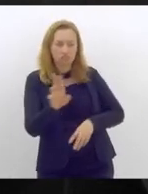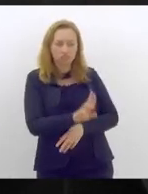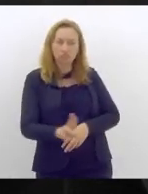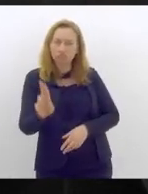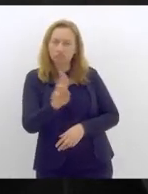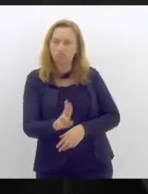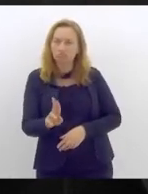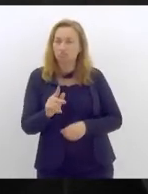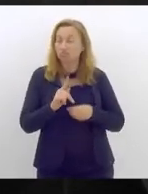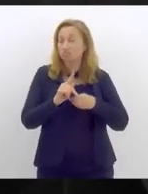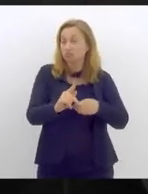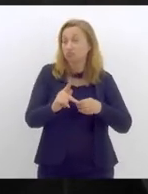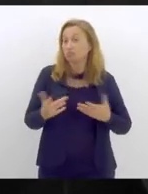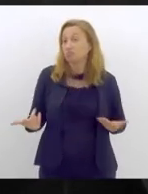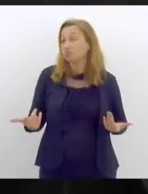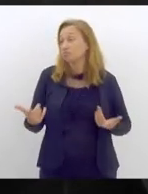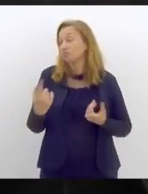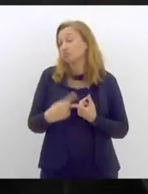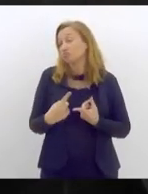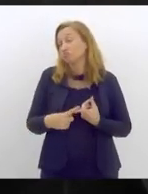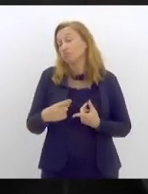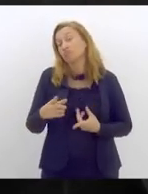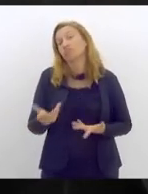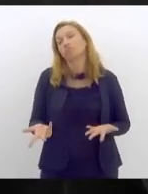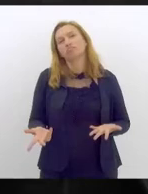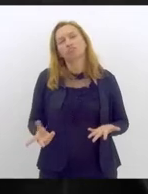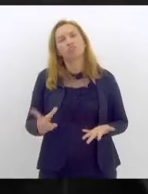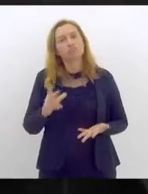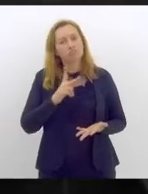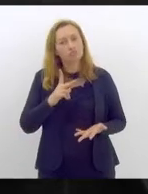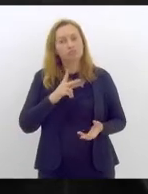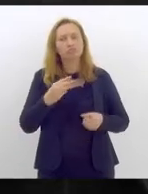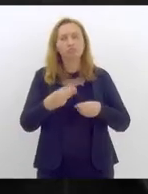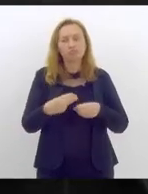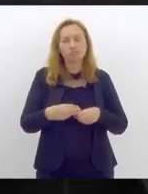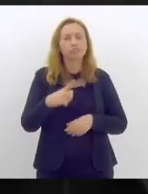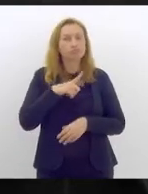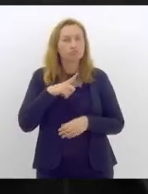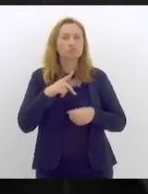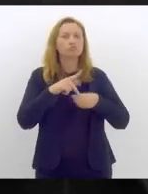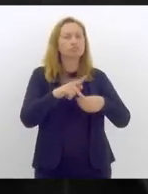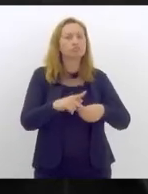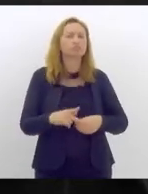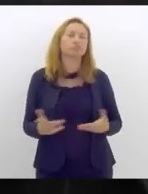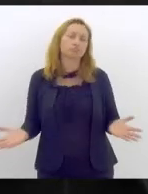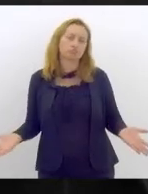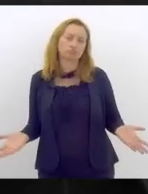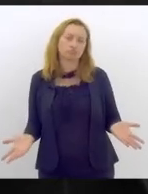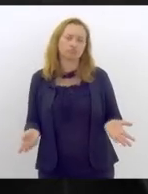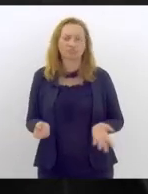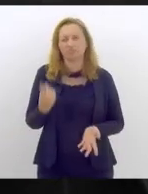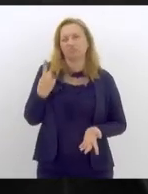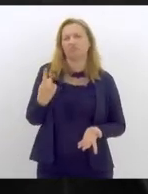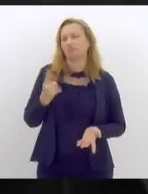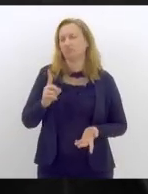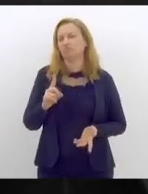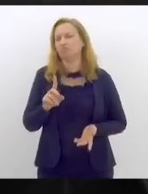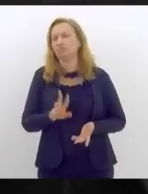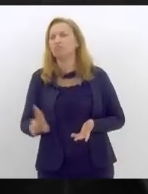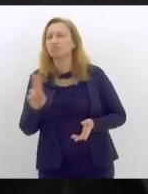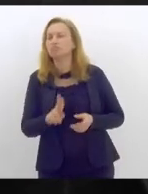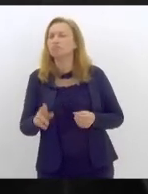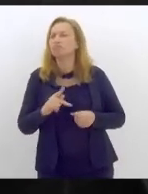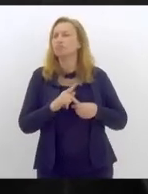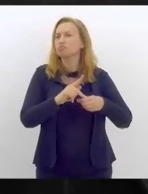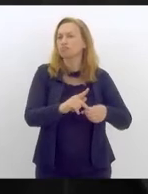procuradorias que os municípios tem procuradorias né é bem estranho que os municípios não usem as suas procuradorias para fazer